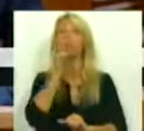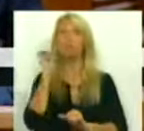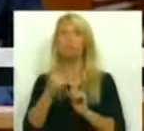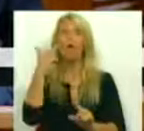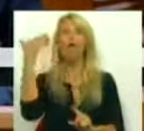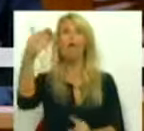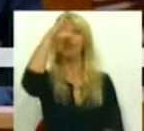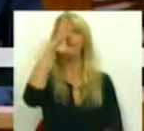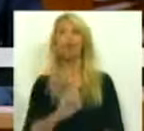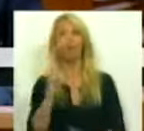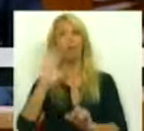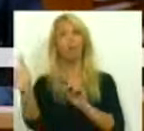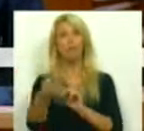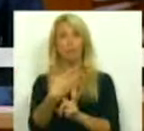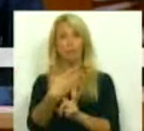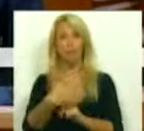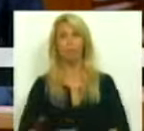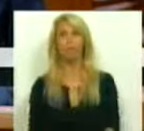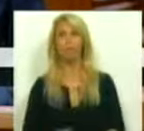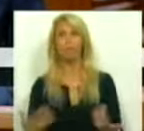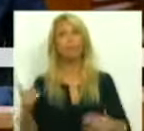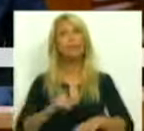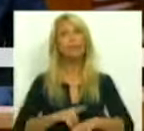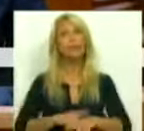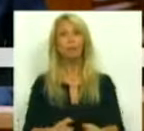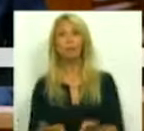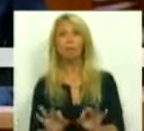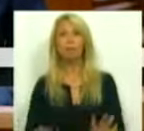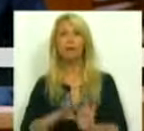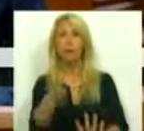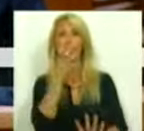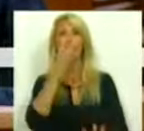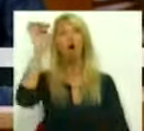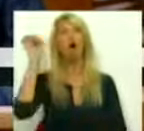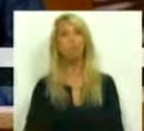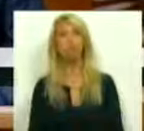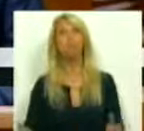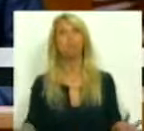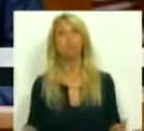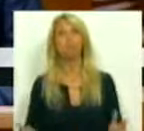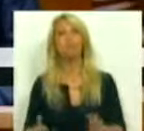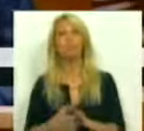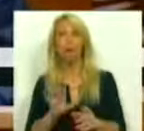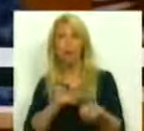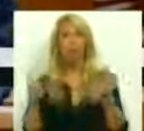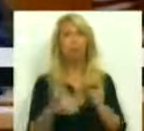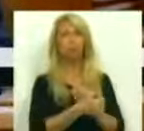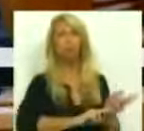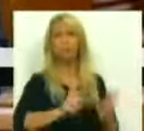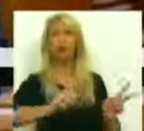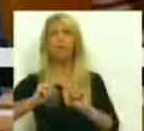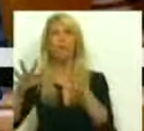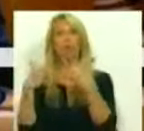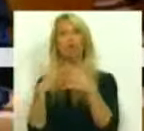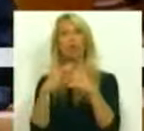Estado e da nação. Um tempo de socorro imediato e de reformas estruturais que preparem